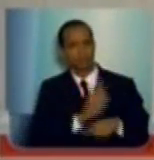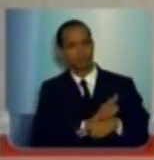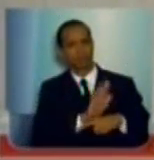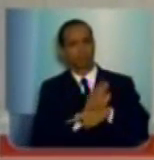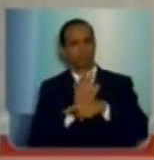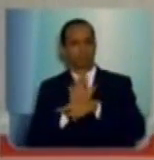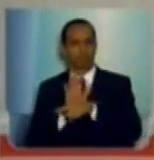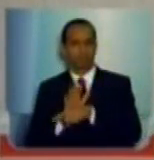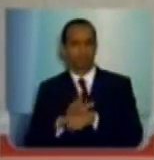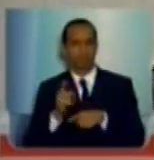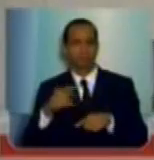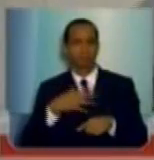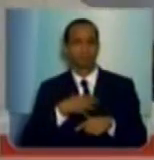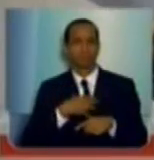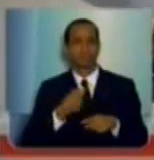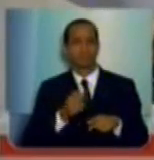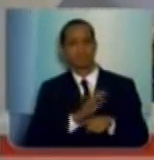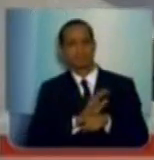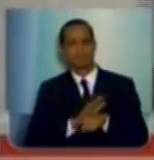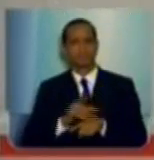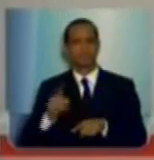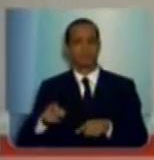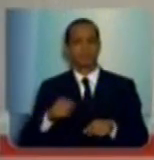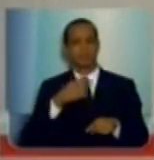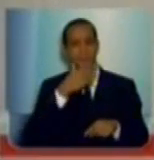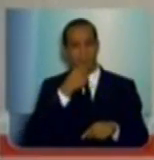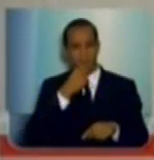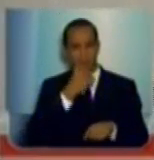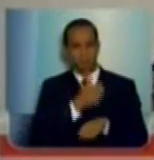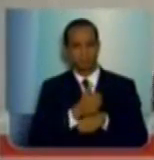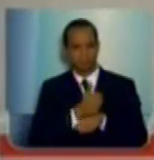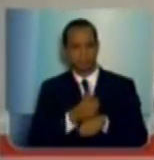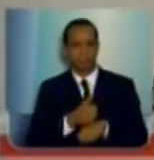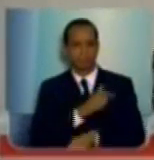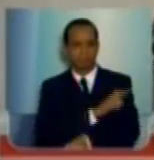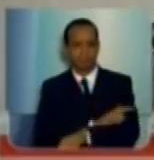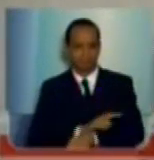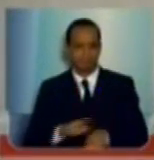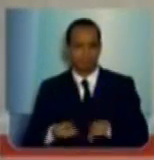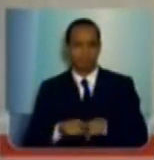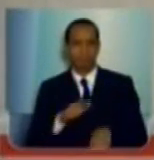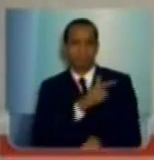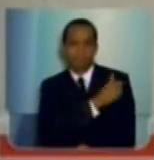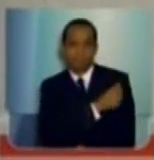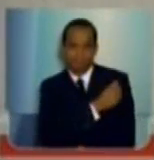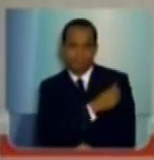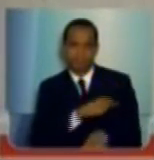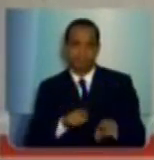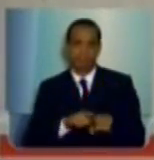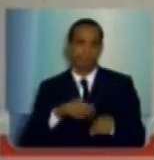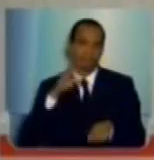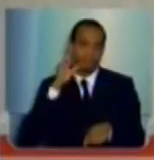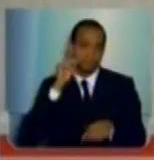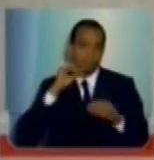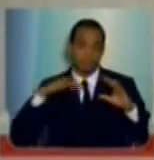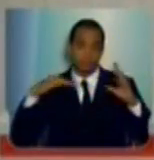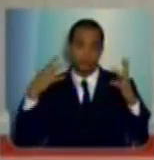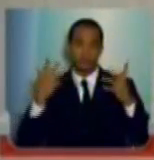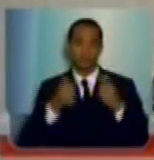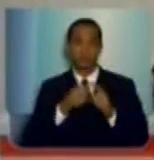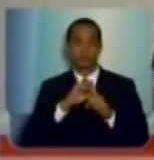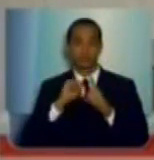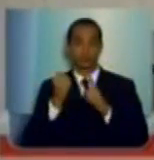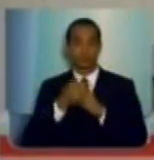tomadas no sentido de que os profissionais da educação os alunos os funcionários que toda a comunidade